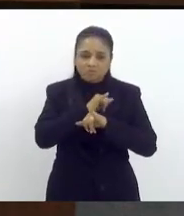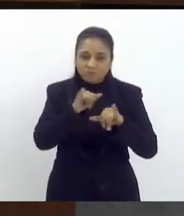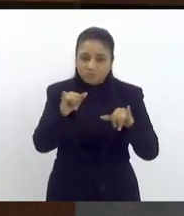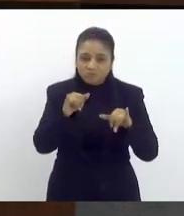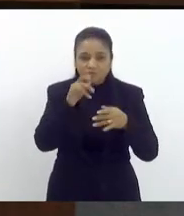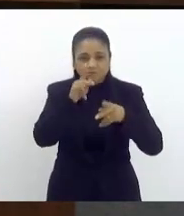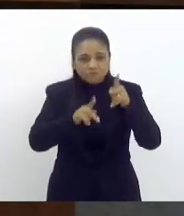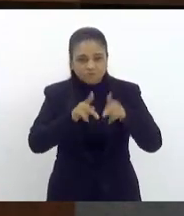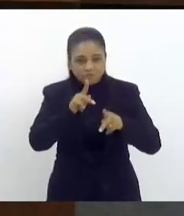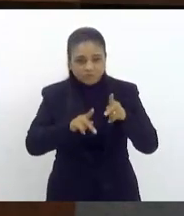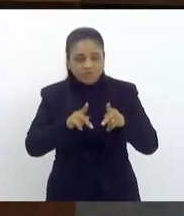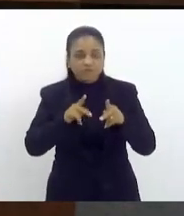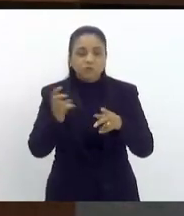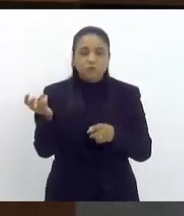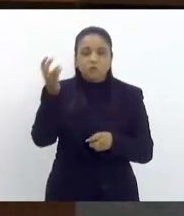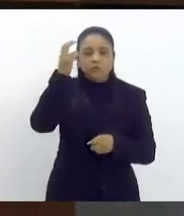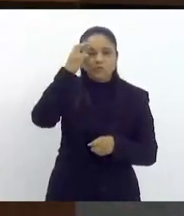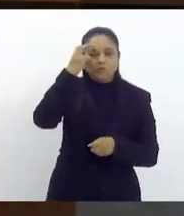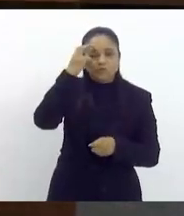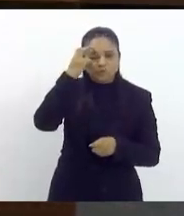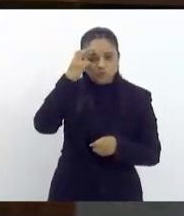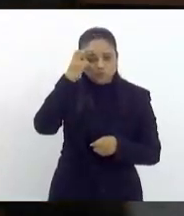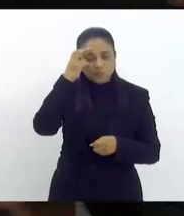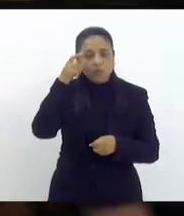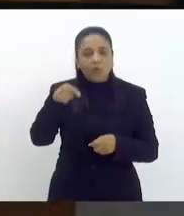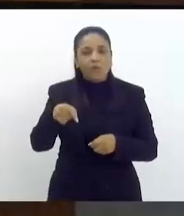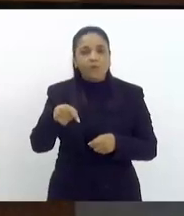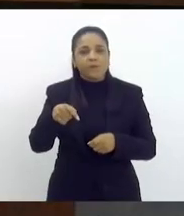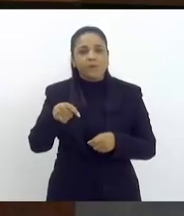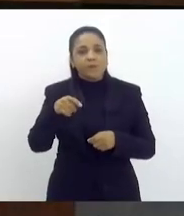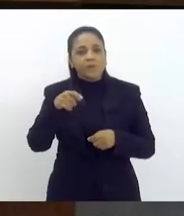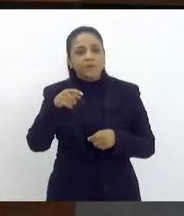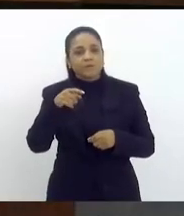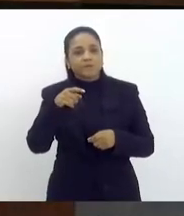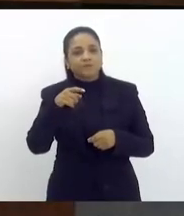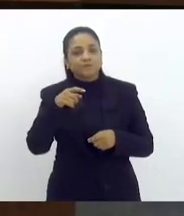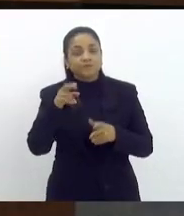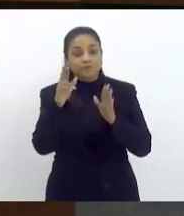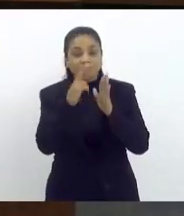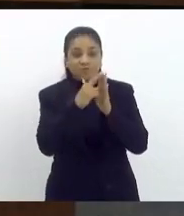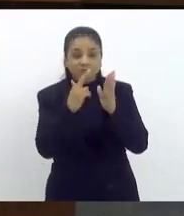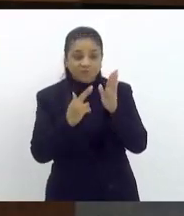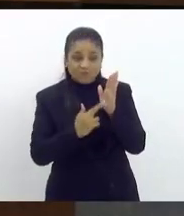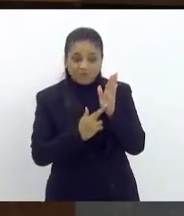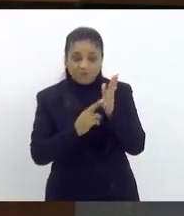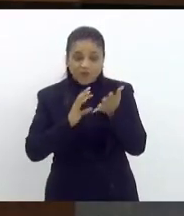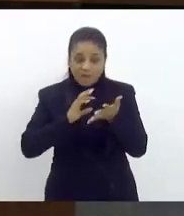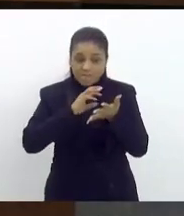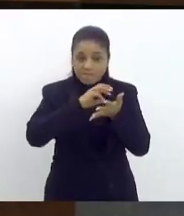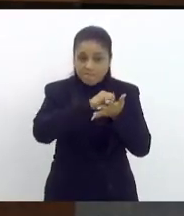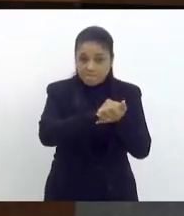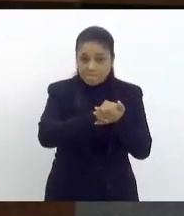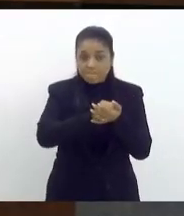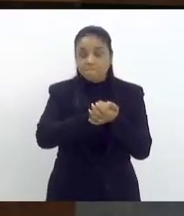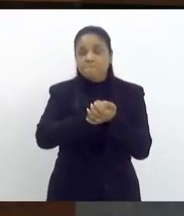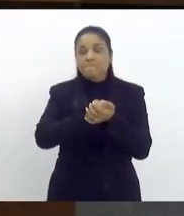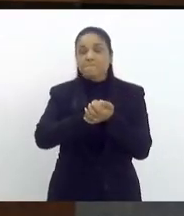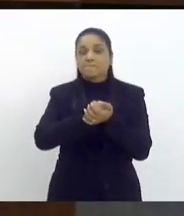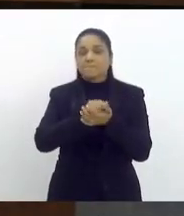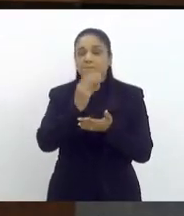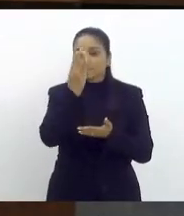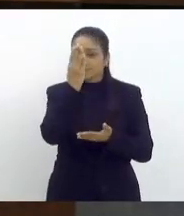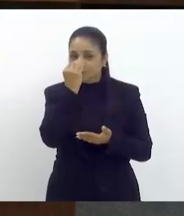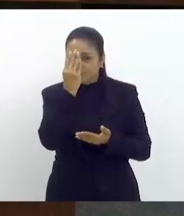e todos os produtores culturais principalmente aqueles diretamente envolvidos com o registro fotográfico mas mais do que isso